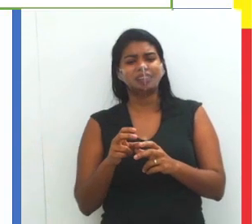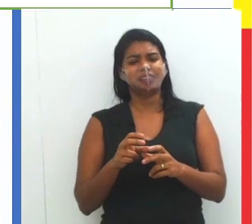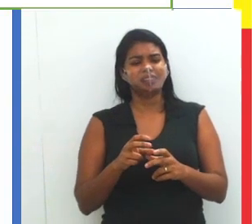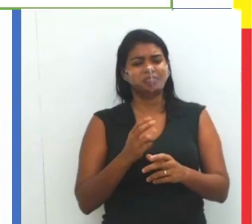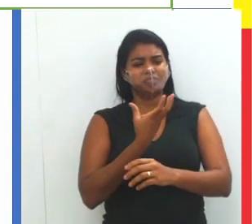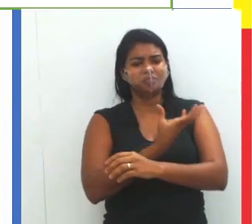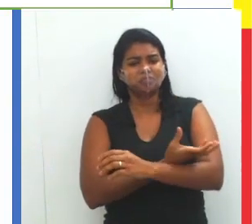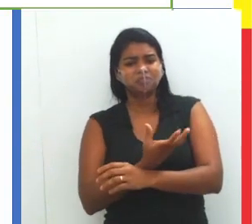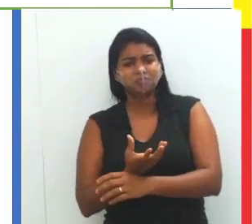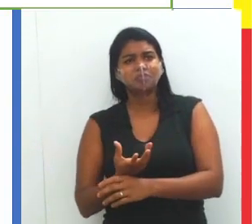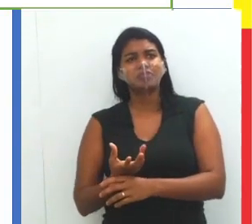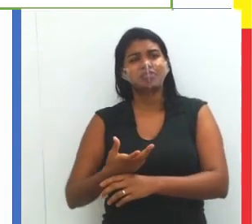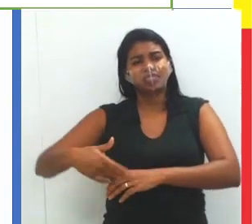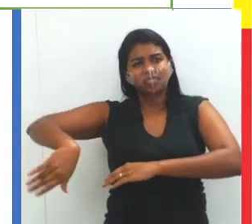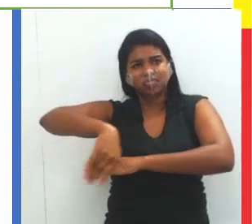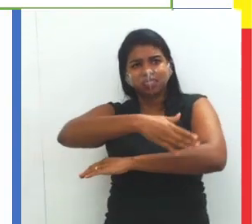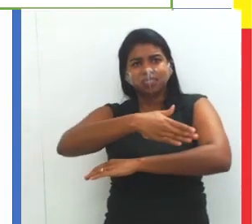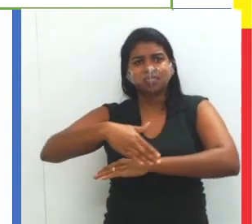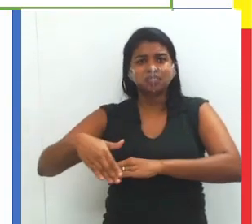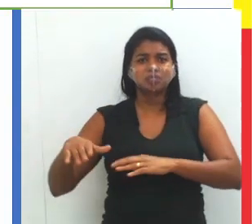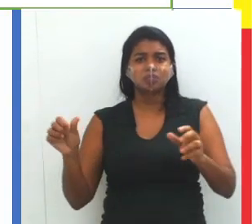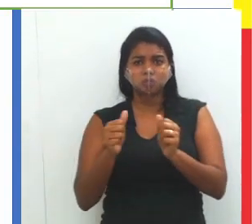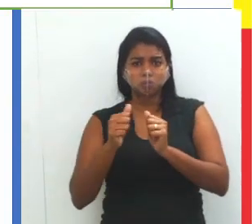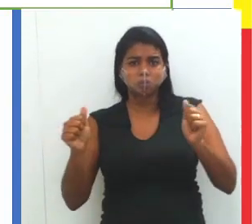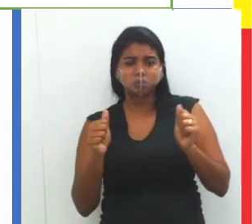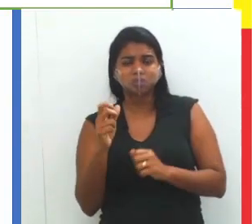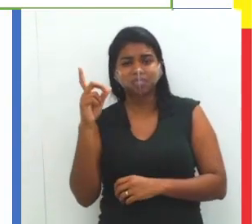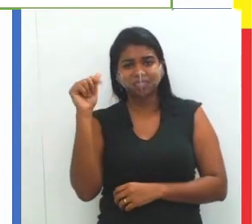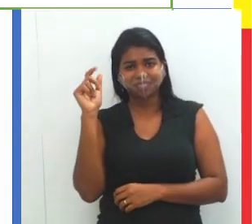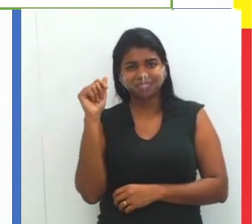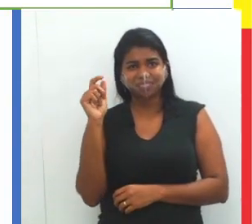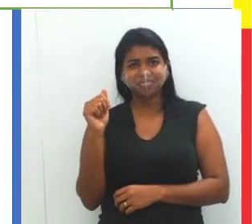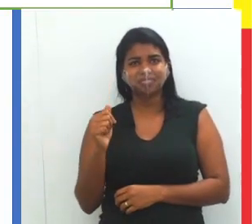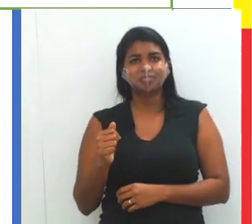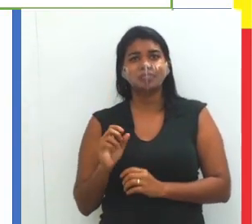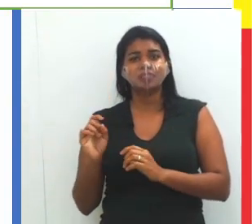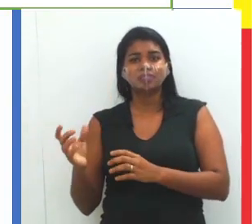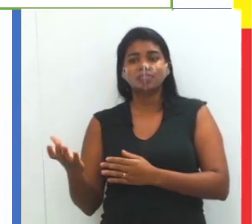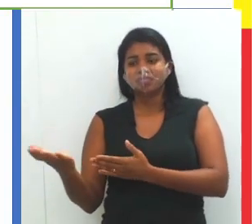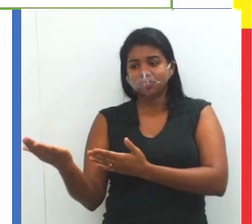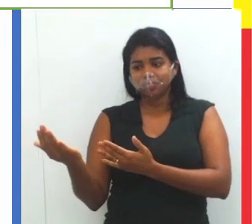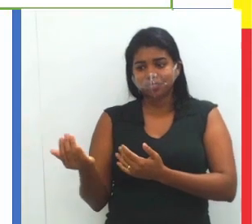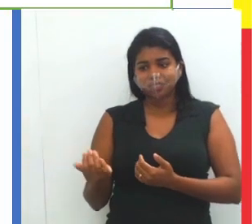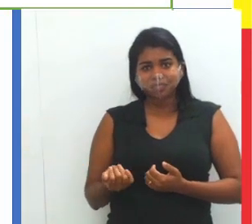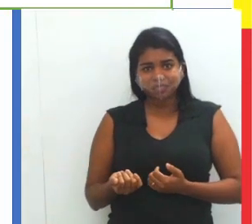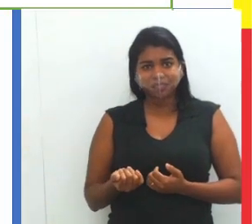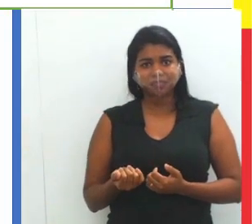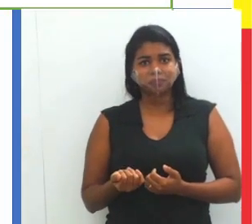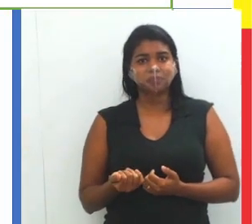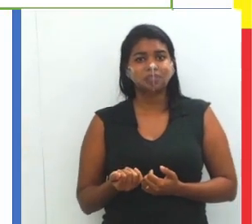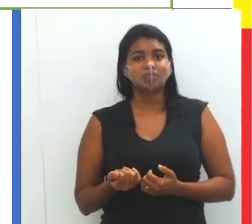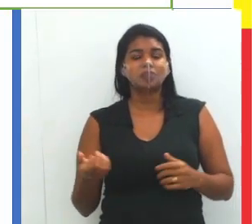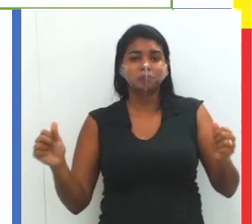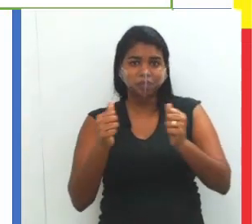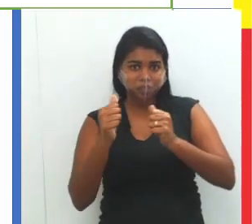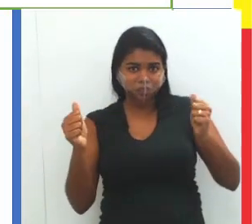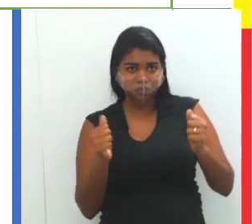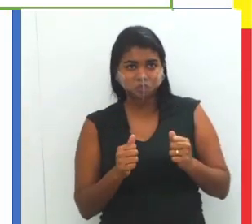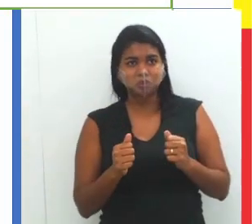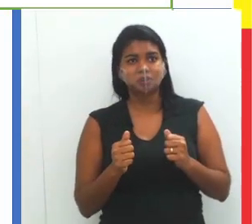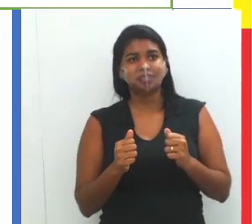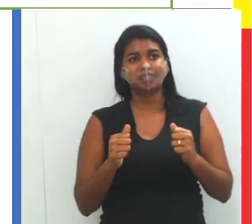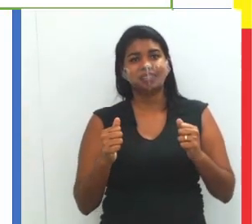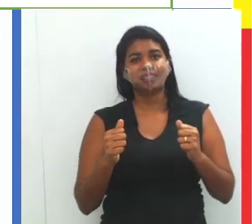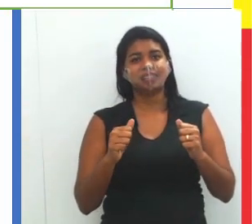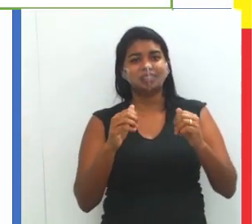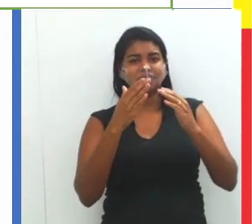nas docas do porto e nas ruas, em busca de trocados. Acabou sendo convidado a tocar nos cabarés da Lapa.